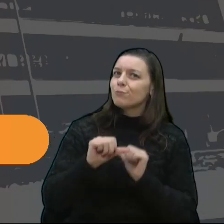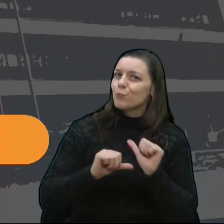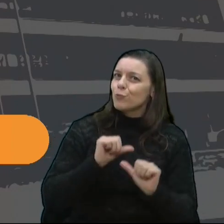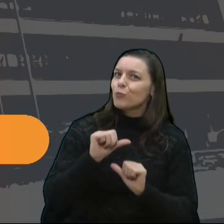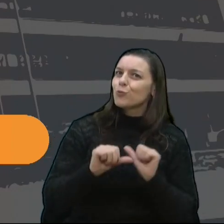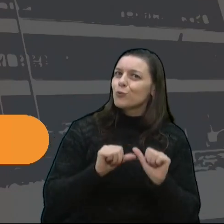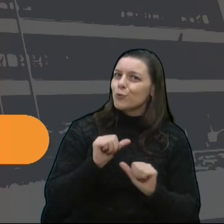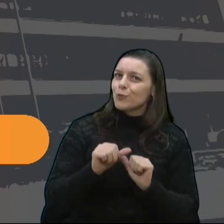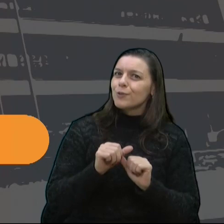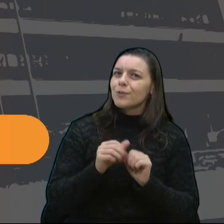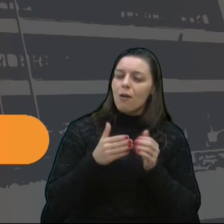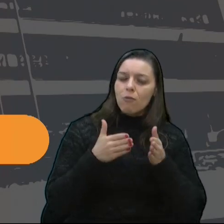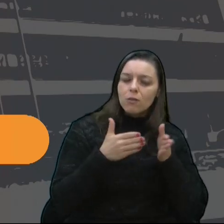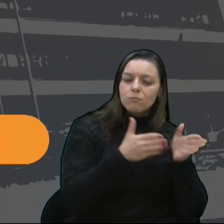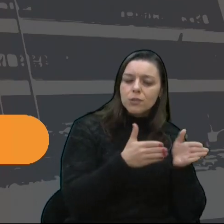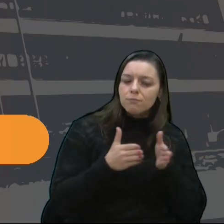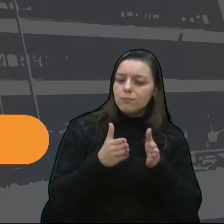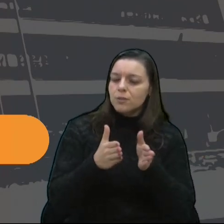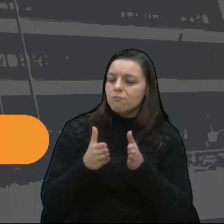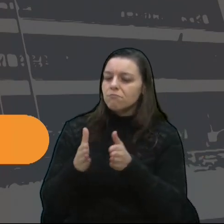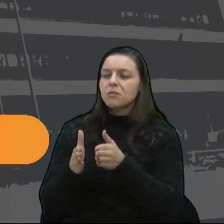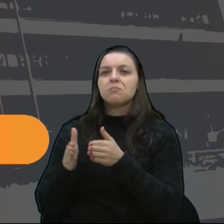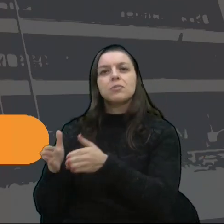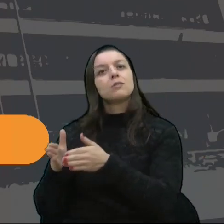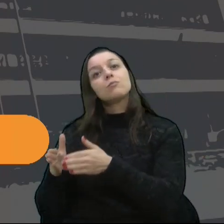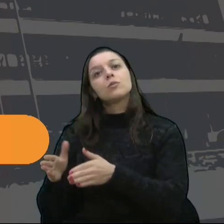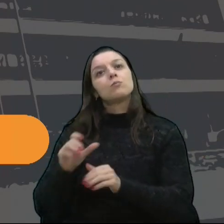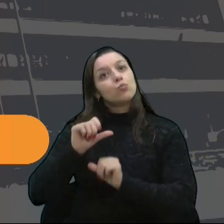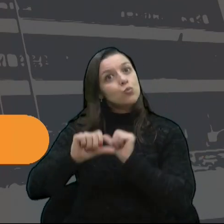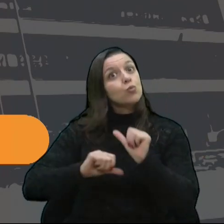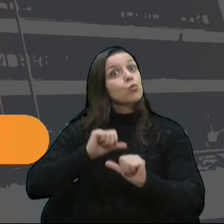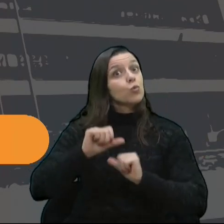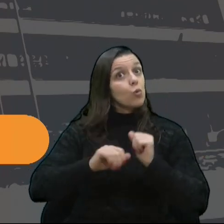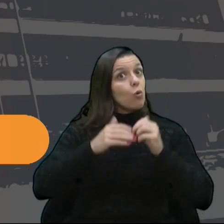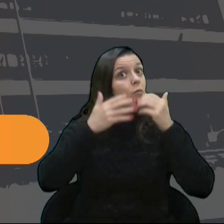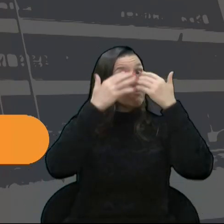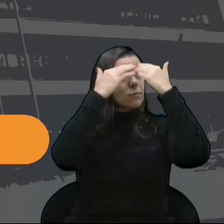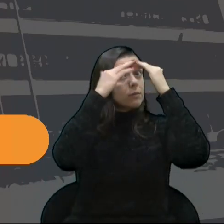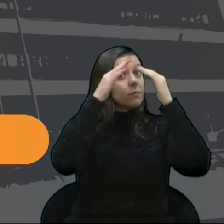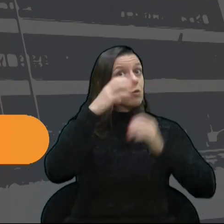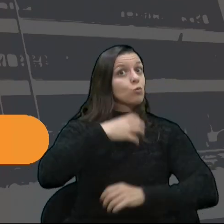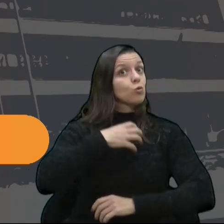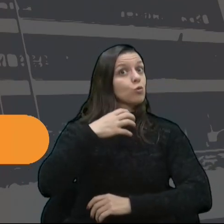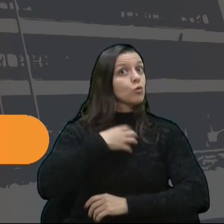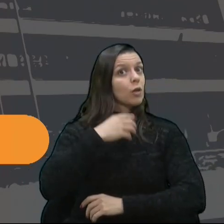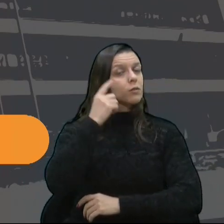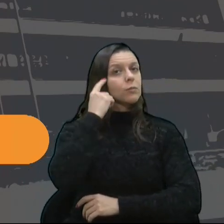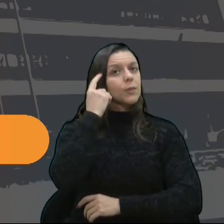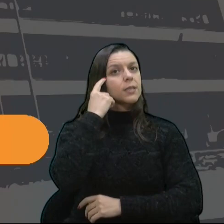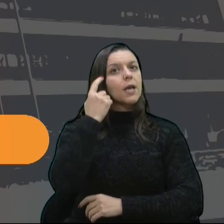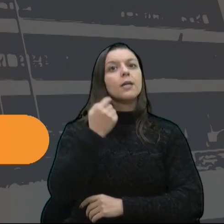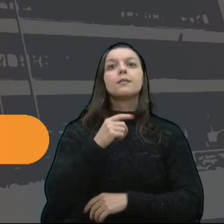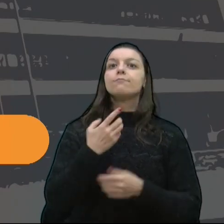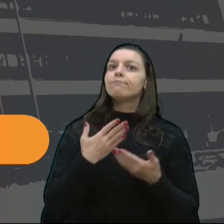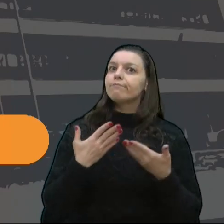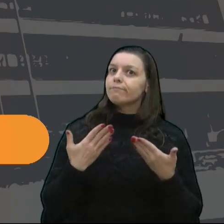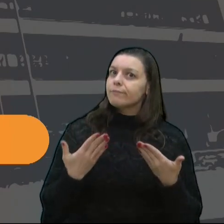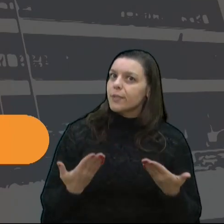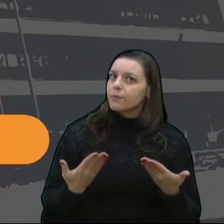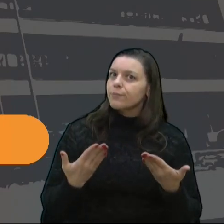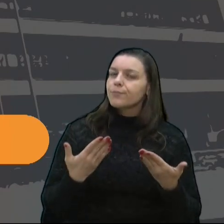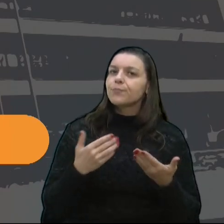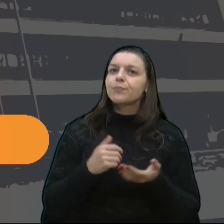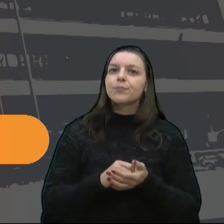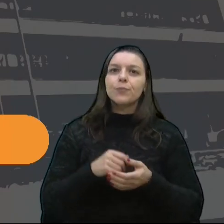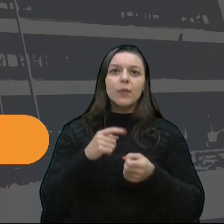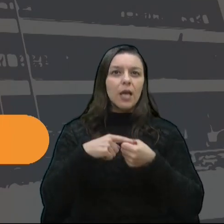vários segmentos e vários setores. Então o que eu posso dizer a vocês aqui? O caxiense, ele tem um pouco de